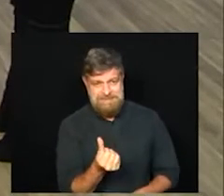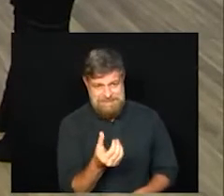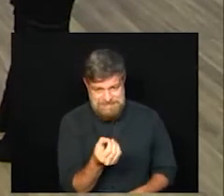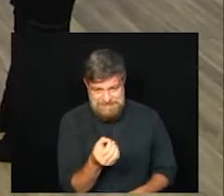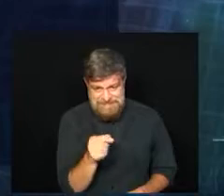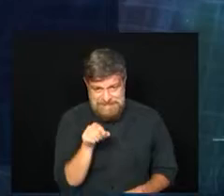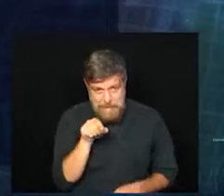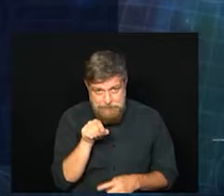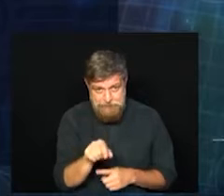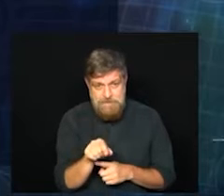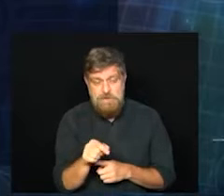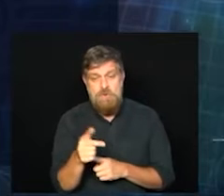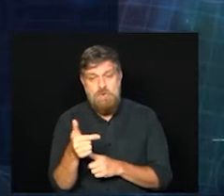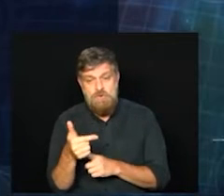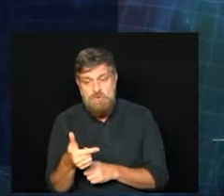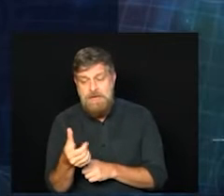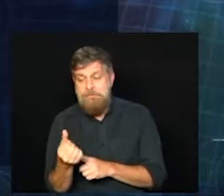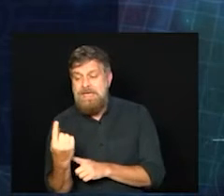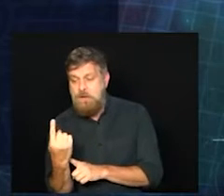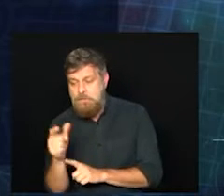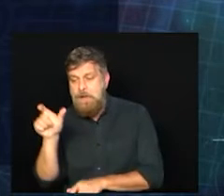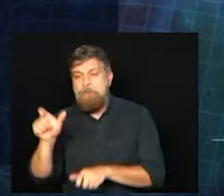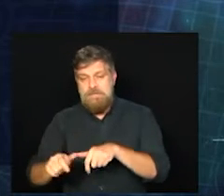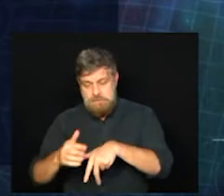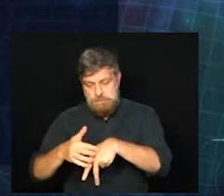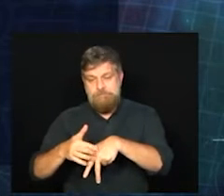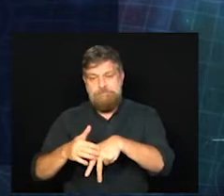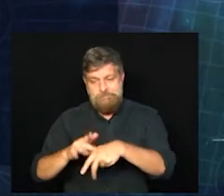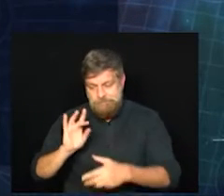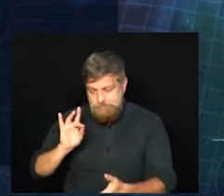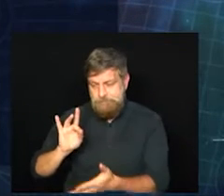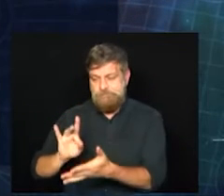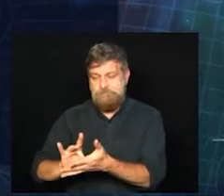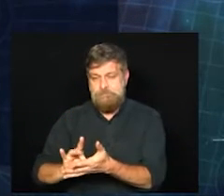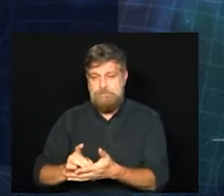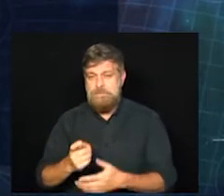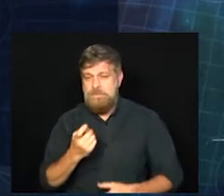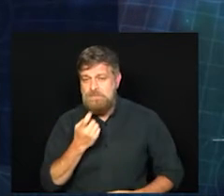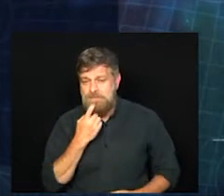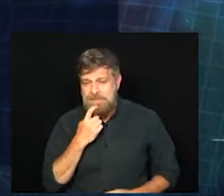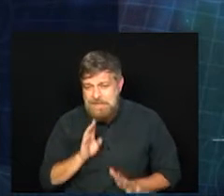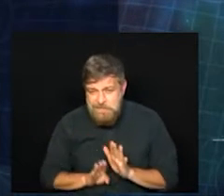360.261 casos confirmados até a última atualização, e Campinas,